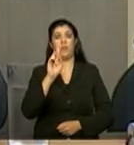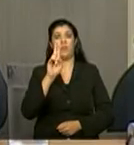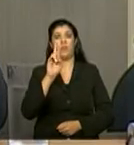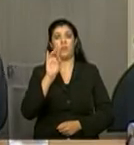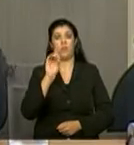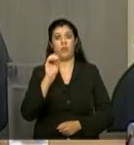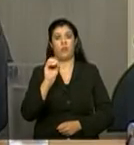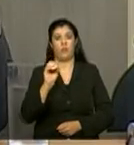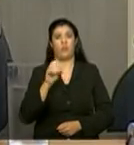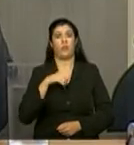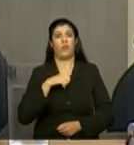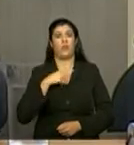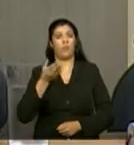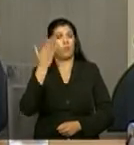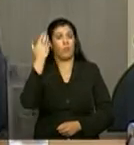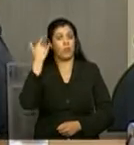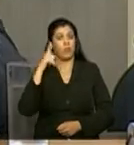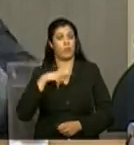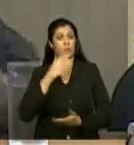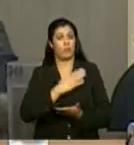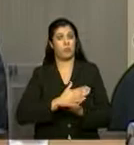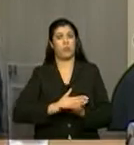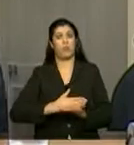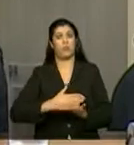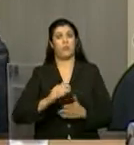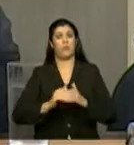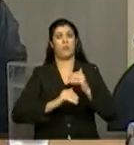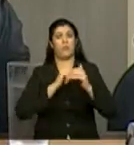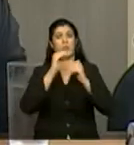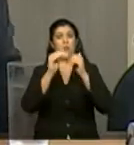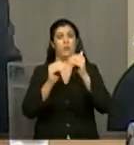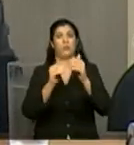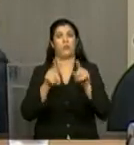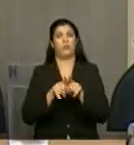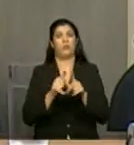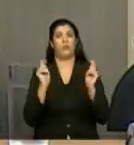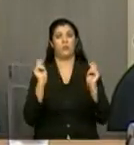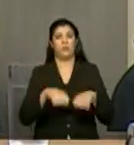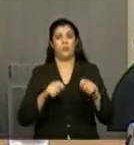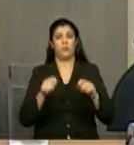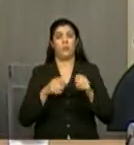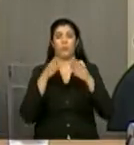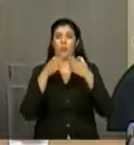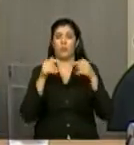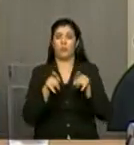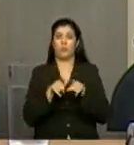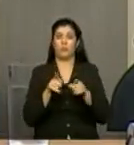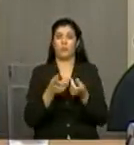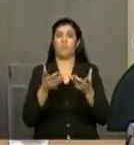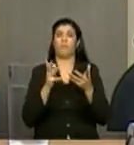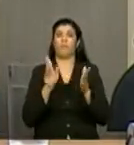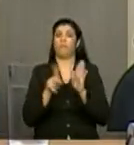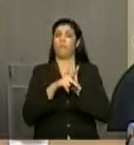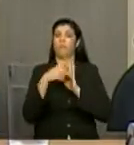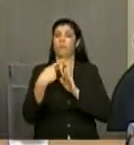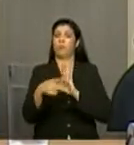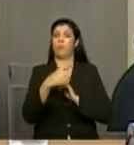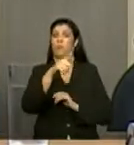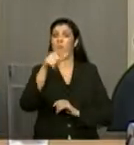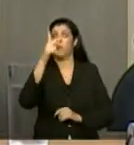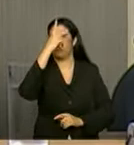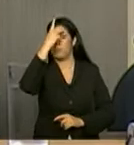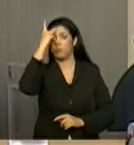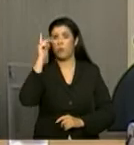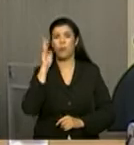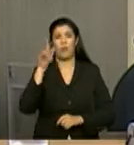esse se se é aventou a possibilidade foi pedido inclusive por por outras pessoas